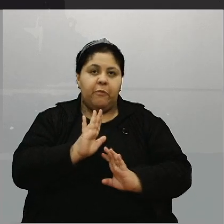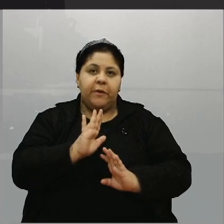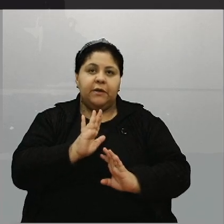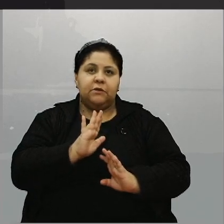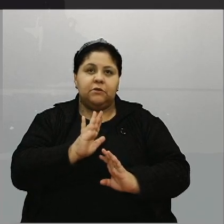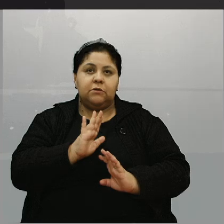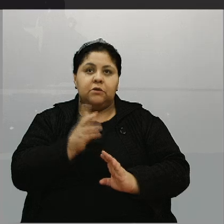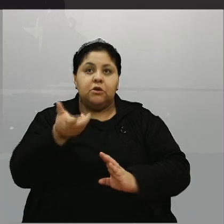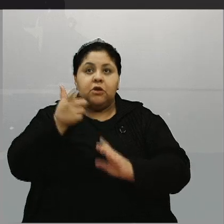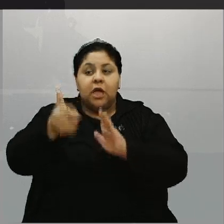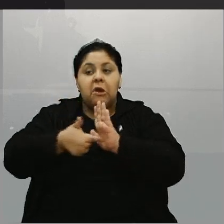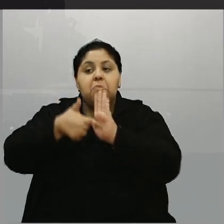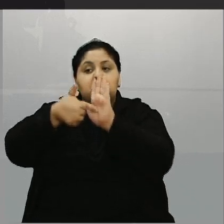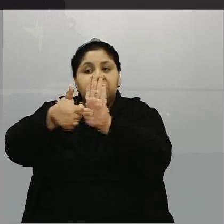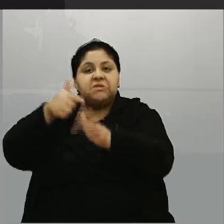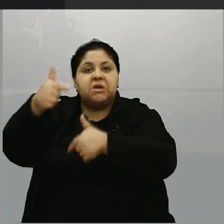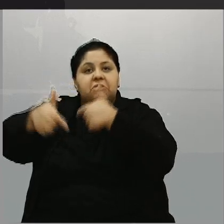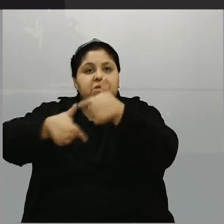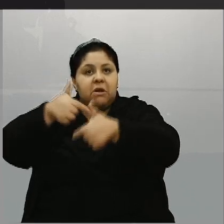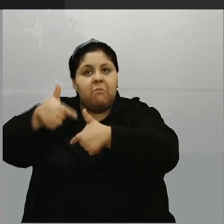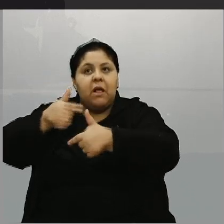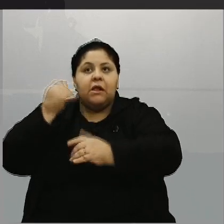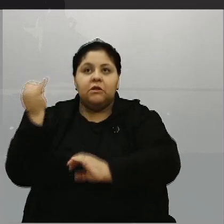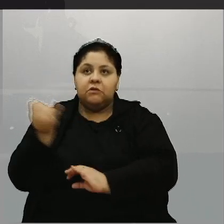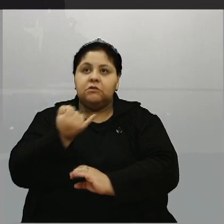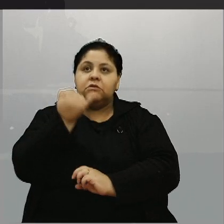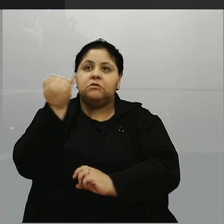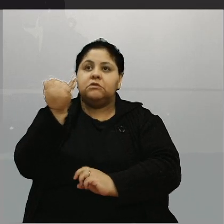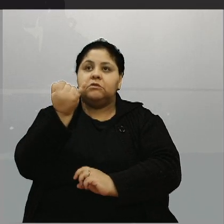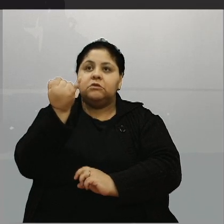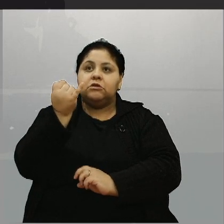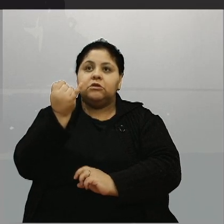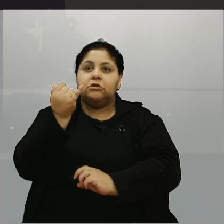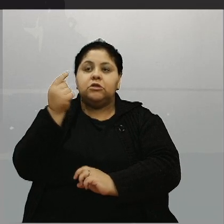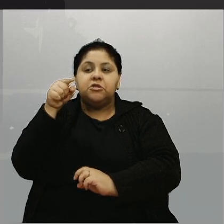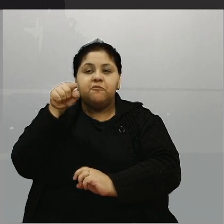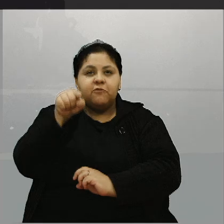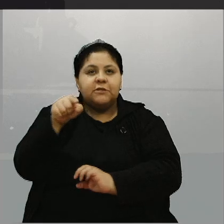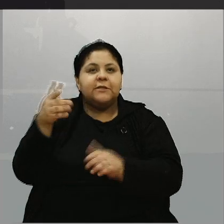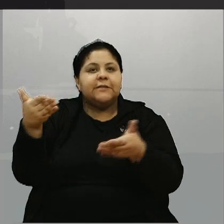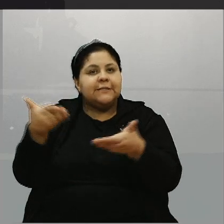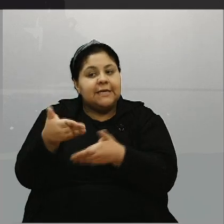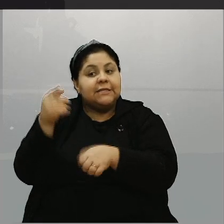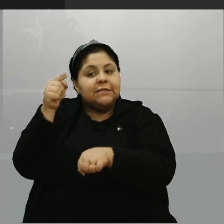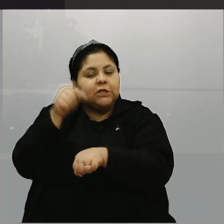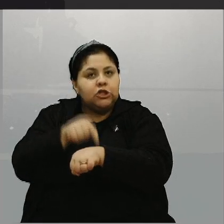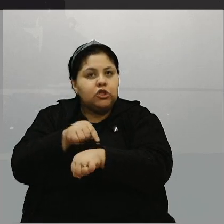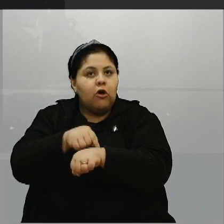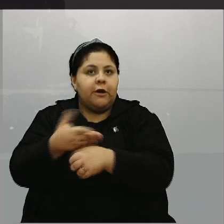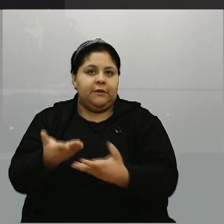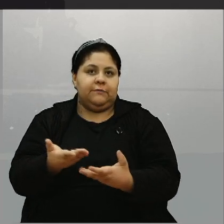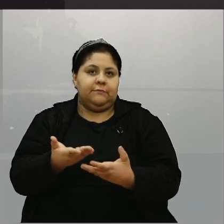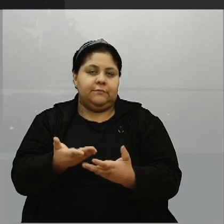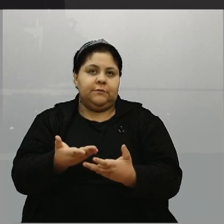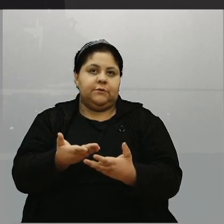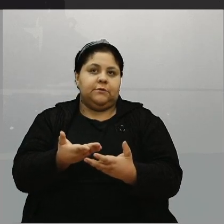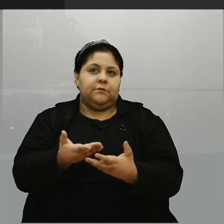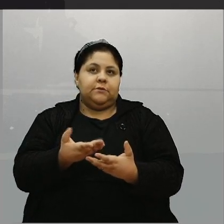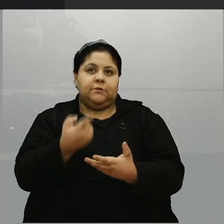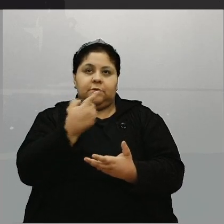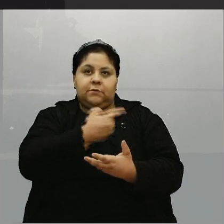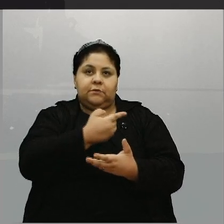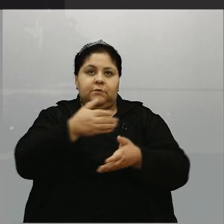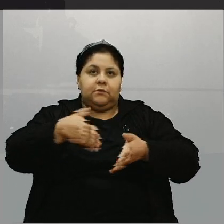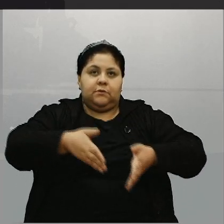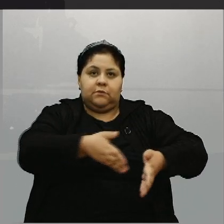mostrar do trabalho, da importância de vocês nessas horas. Então, essa aí é a estrada